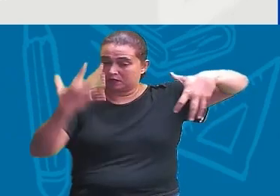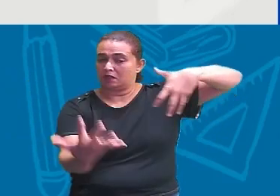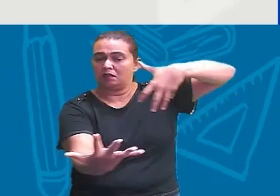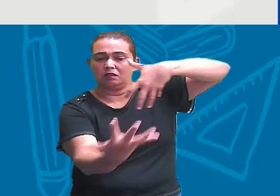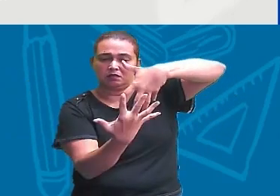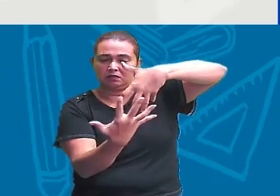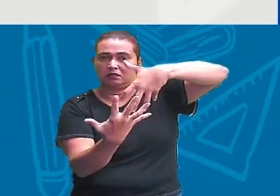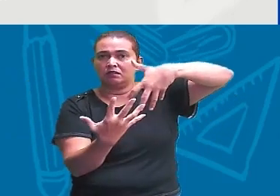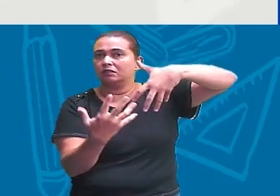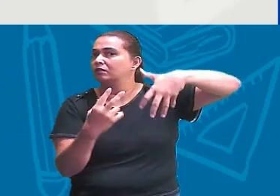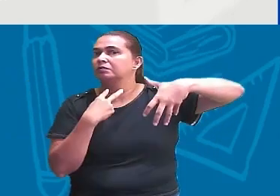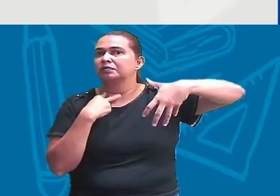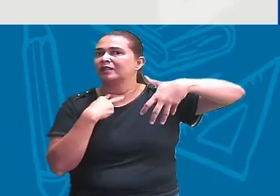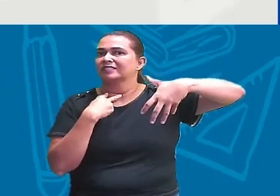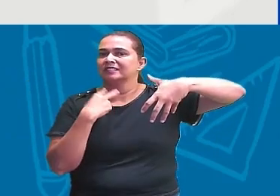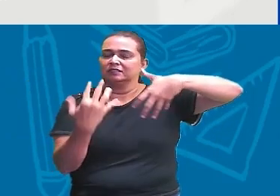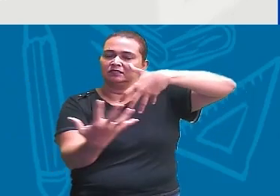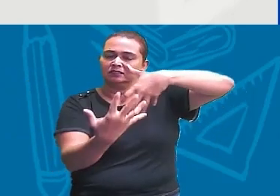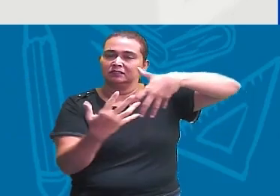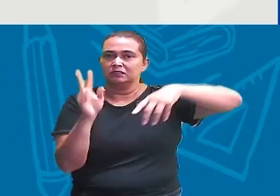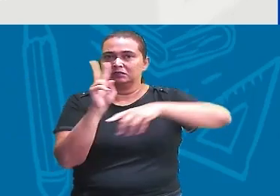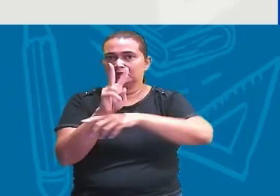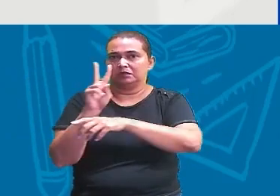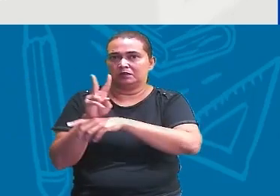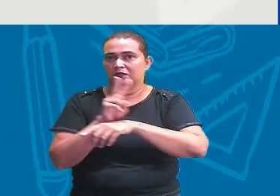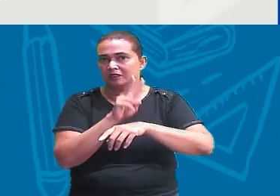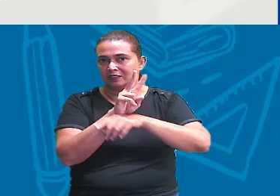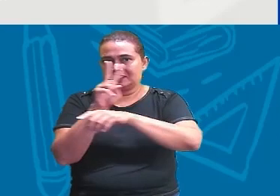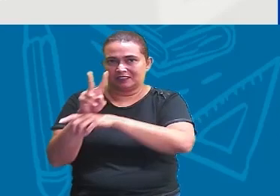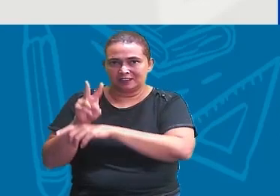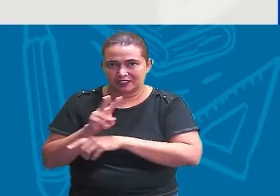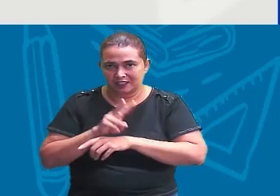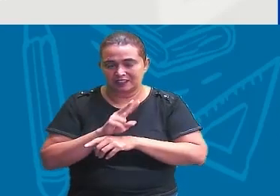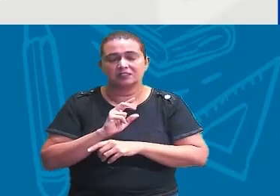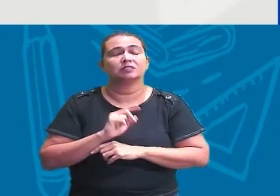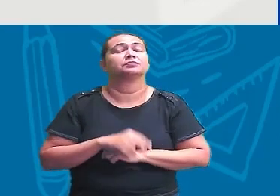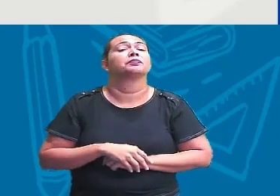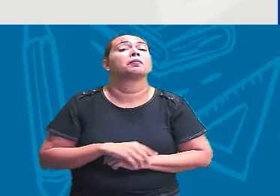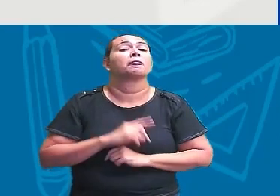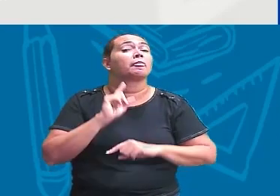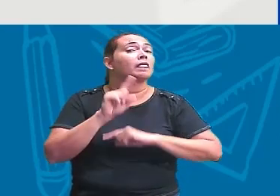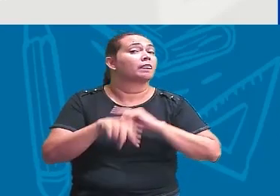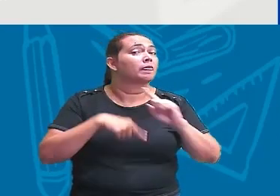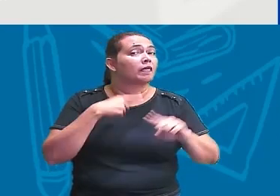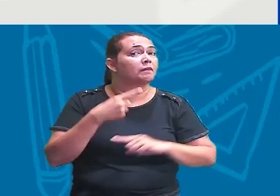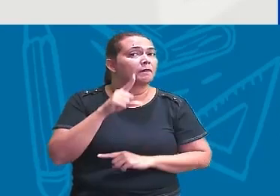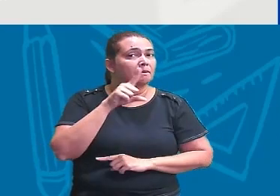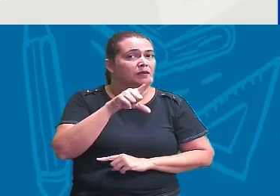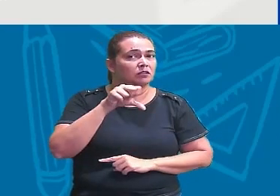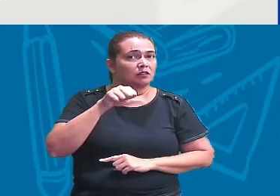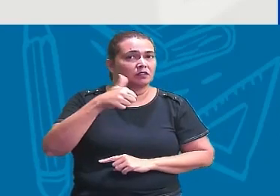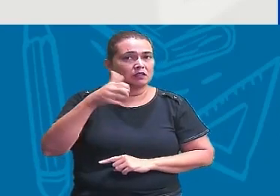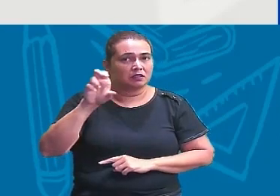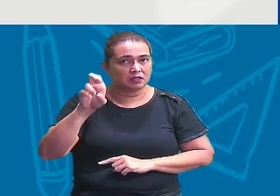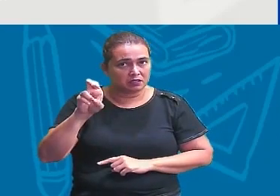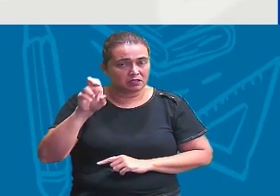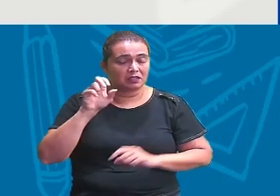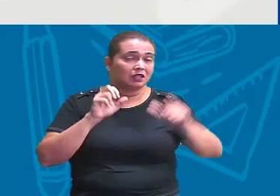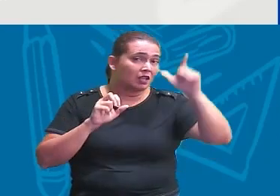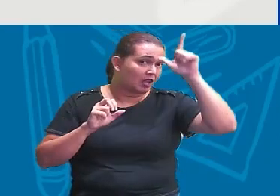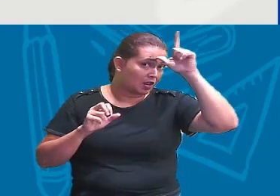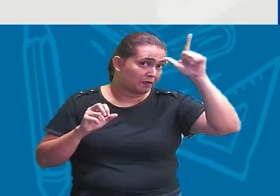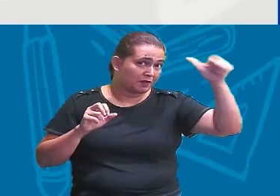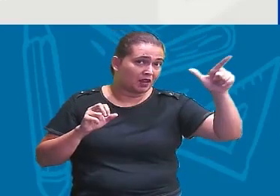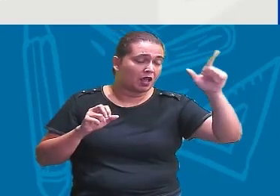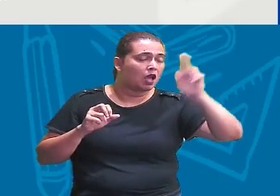já vimos. A partir de 1915, os alemães também começaram a usar gases tóxicos.